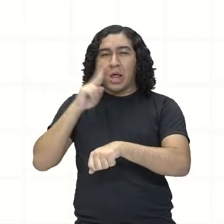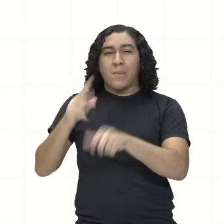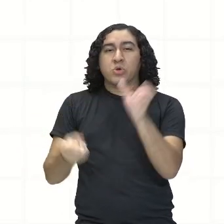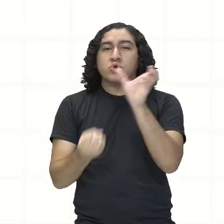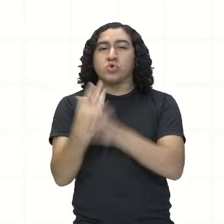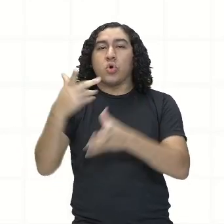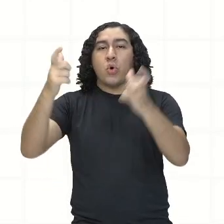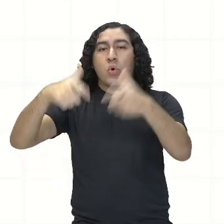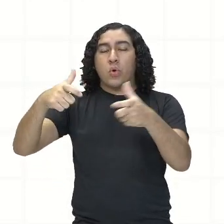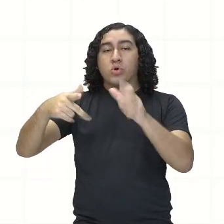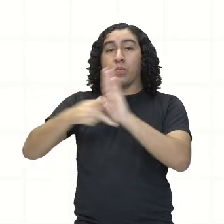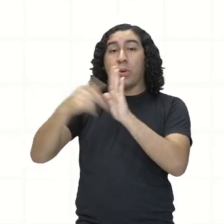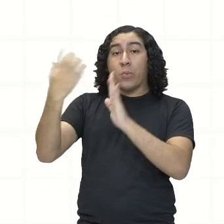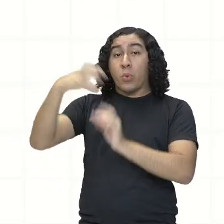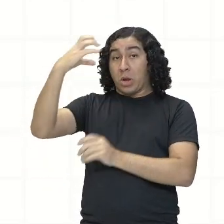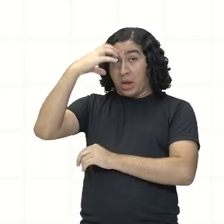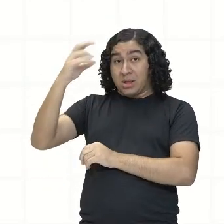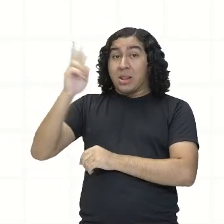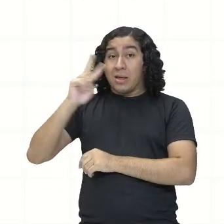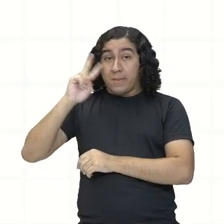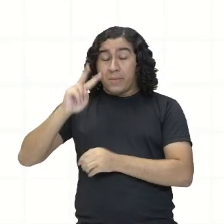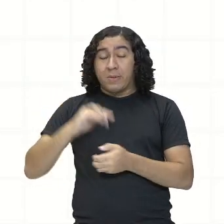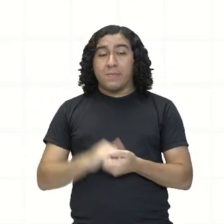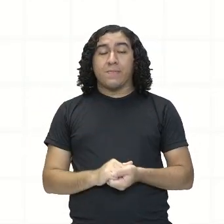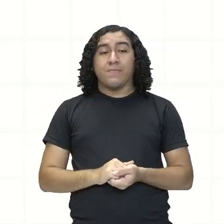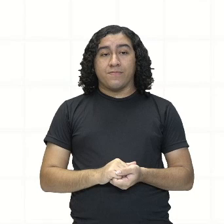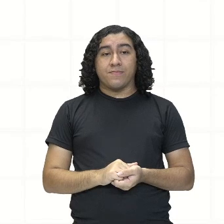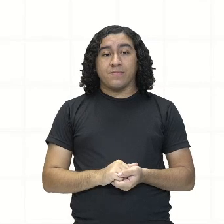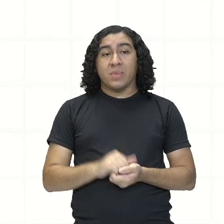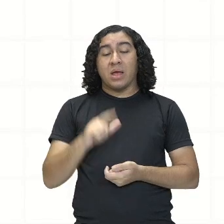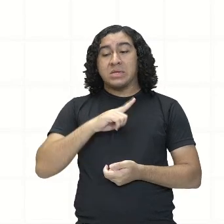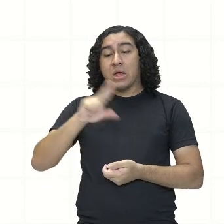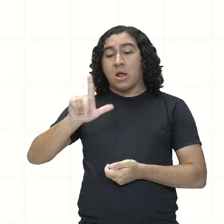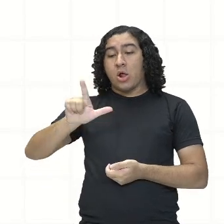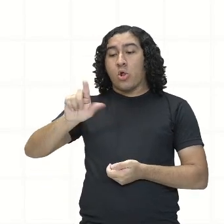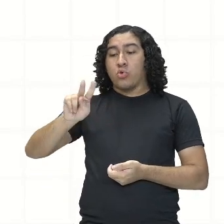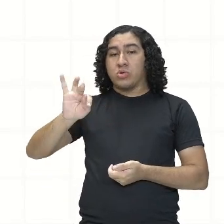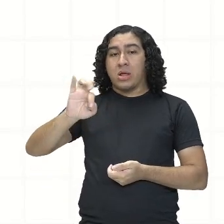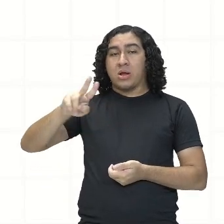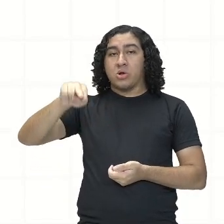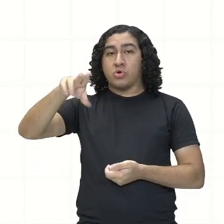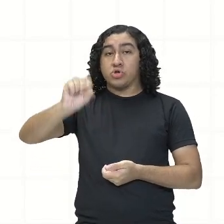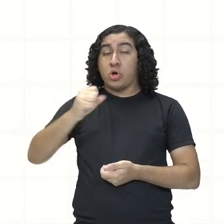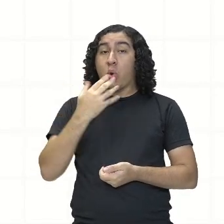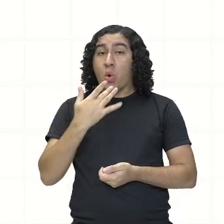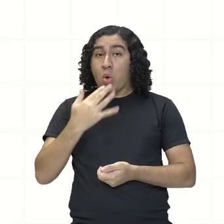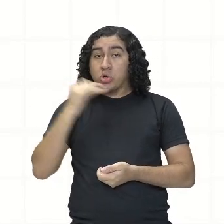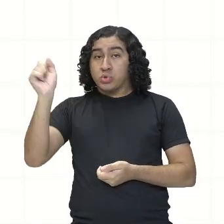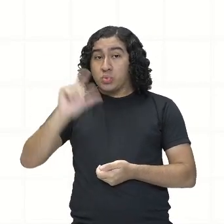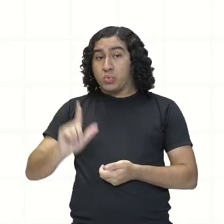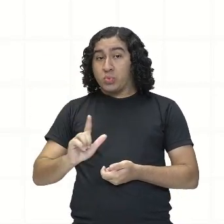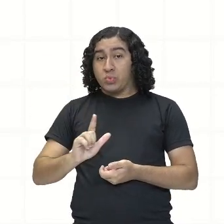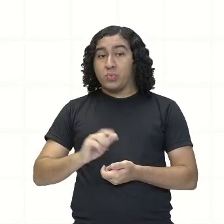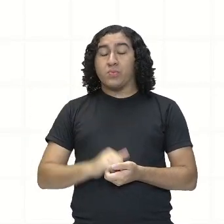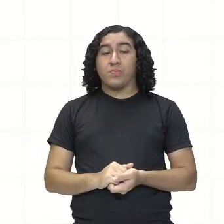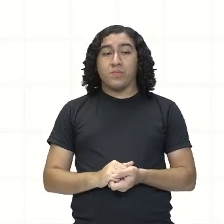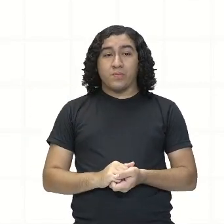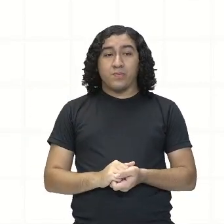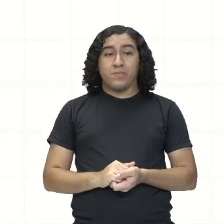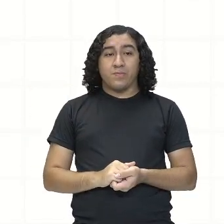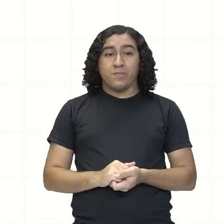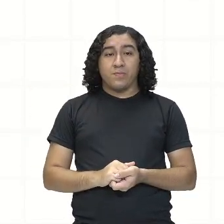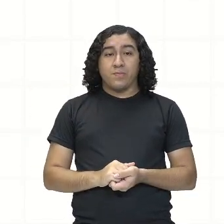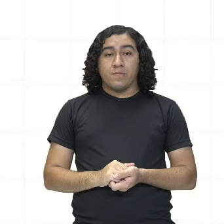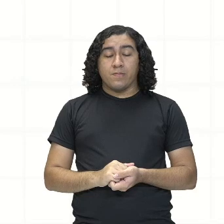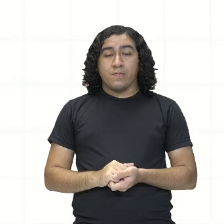aqui por Henrique VIII. Tem os luteranos aqui em azul, tá? Nessa área aqui, que vai